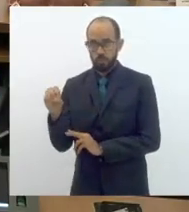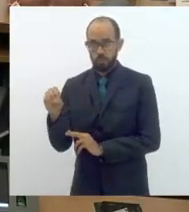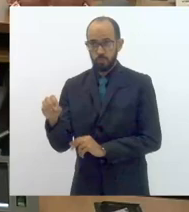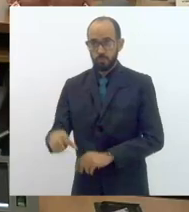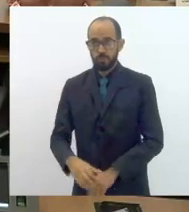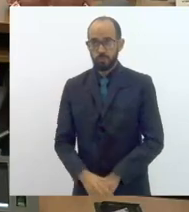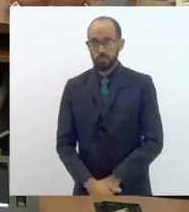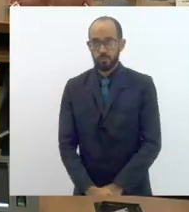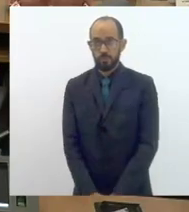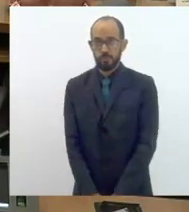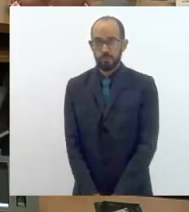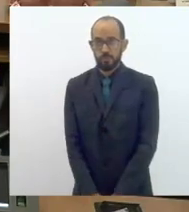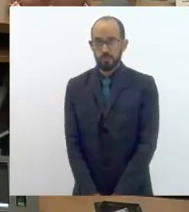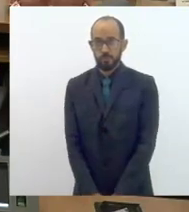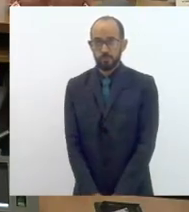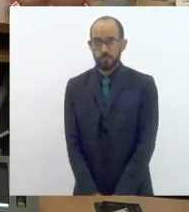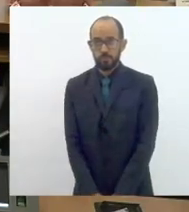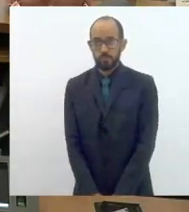Silva.